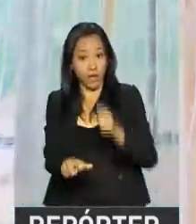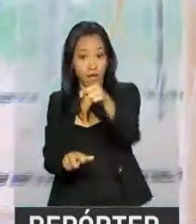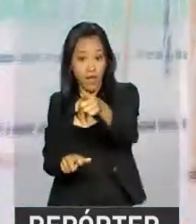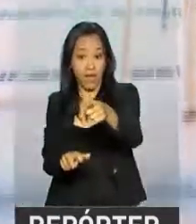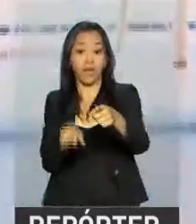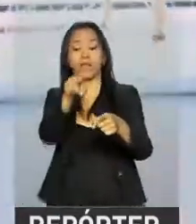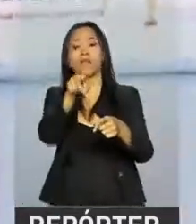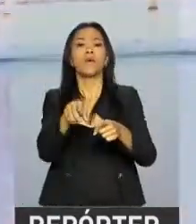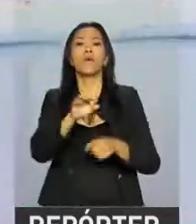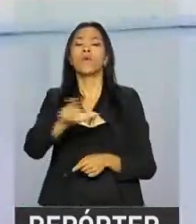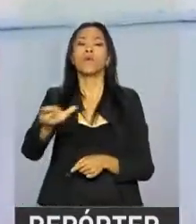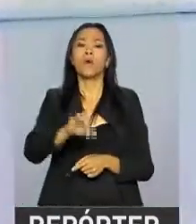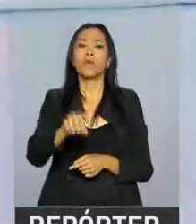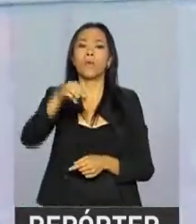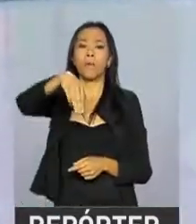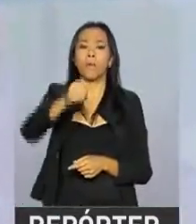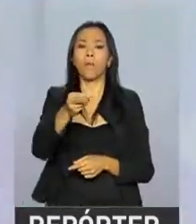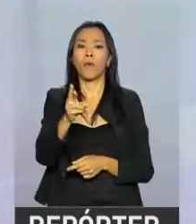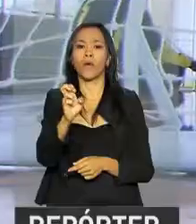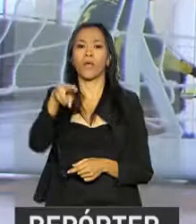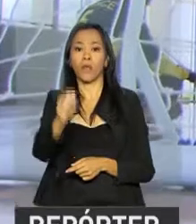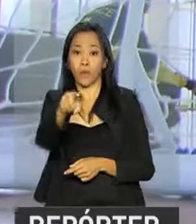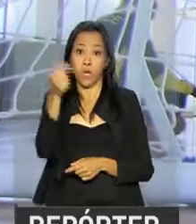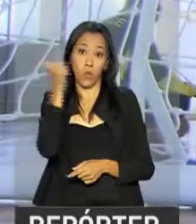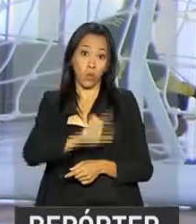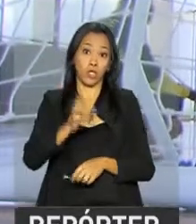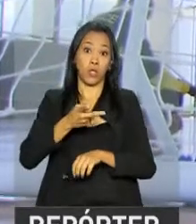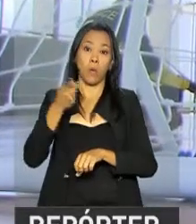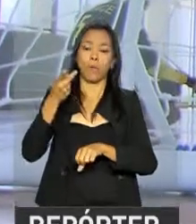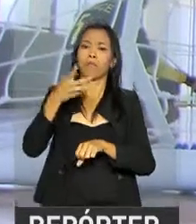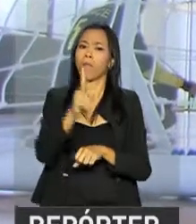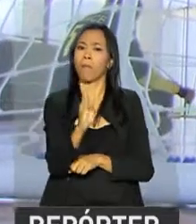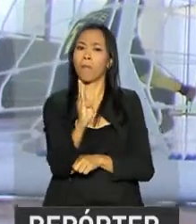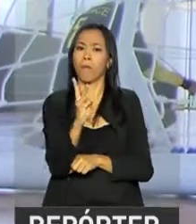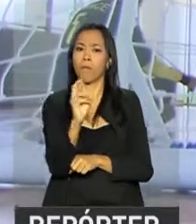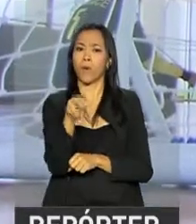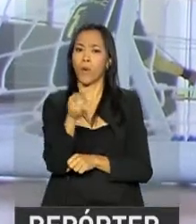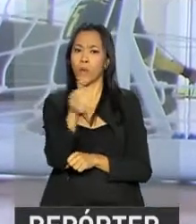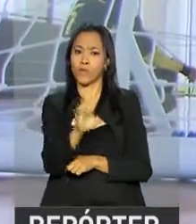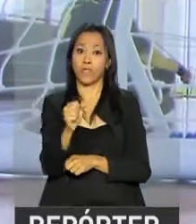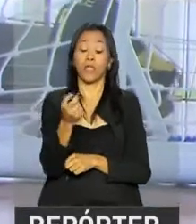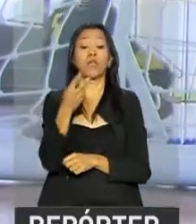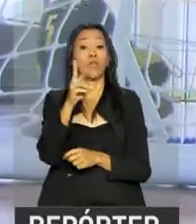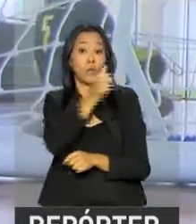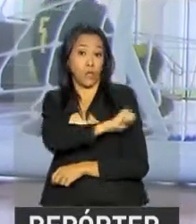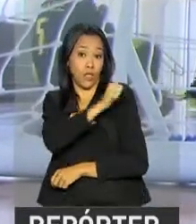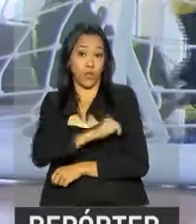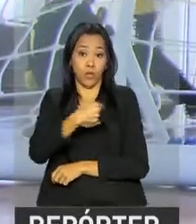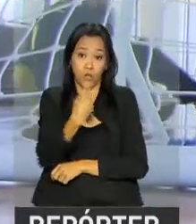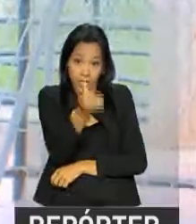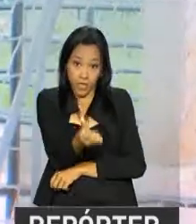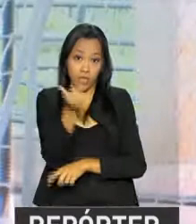golbol do Santos, Leomon Moreno. Medalhista de bronze nos Jogos Paralímpicos Rio 2016, Leomon recebe o